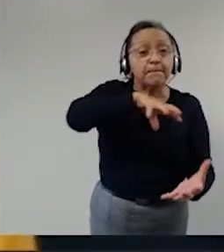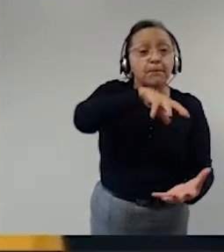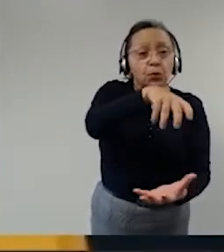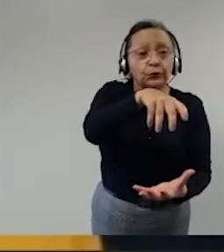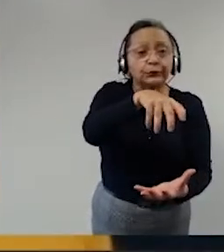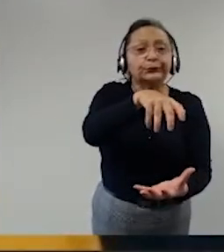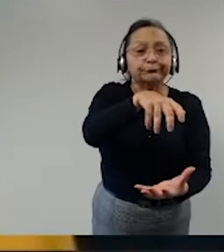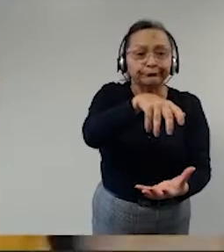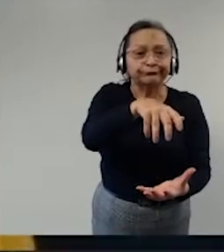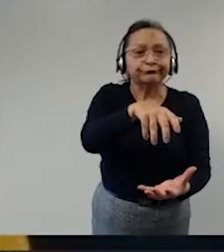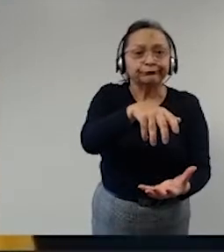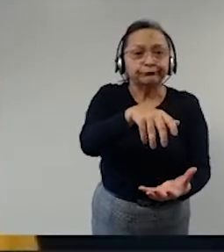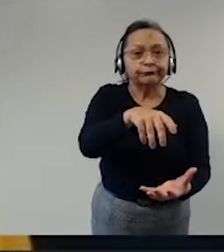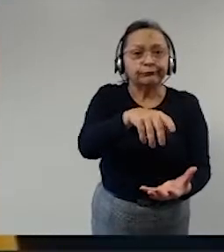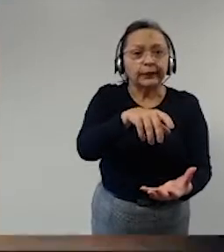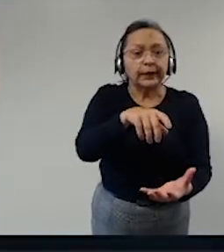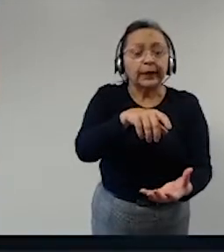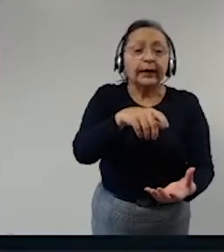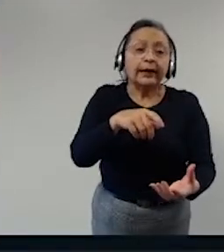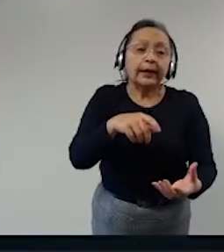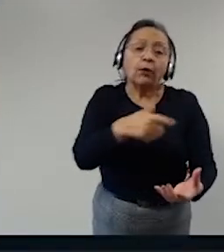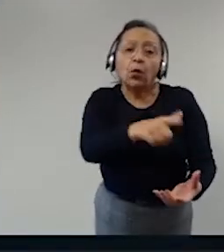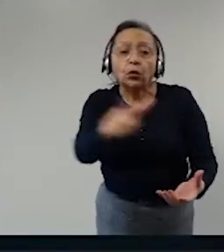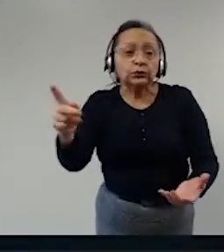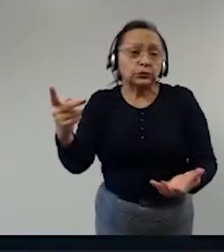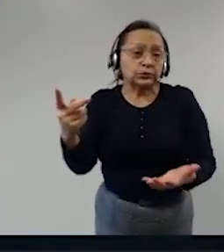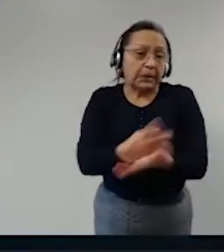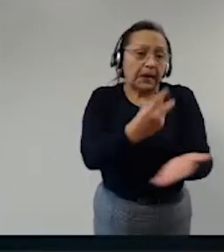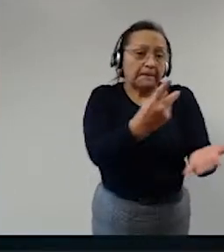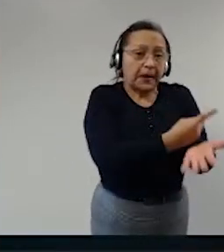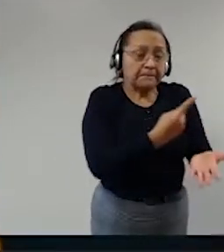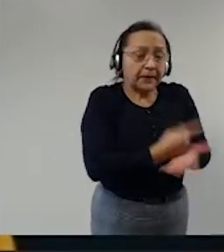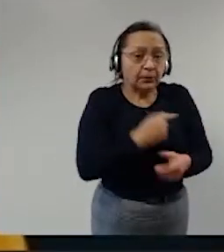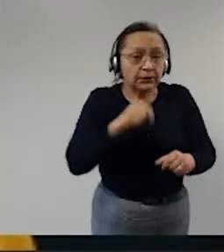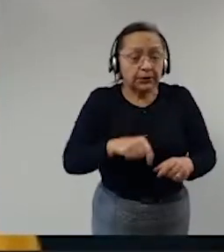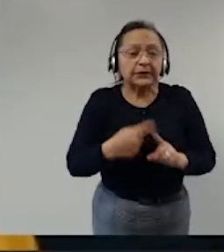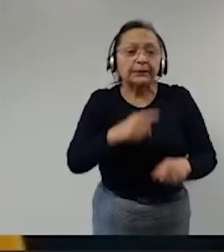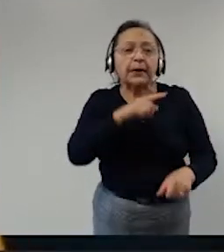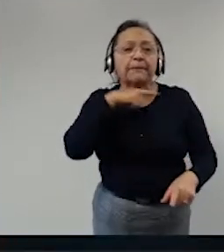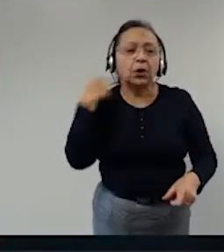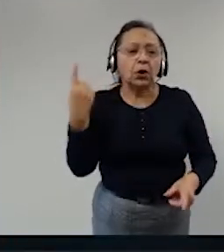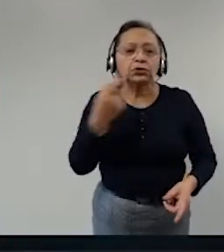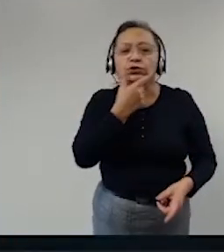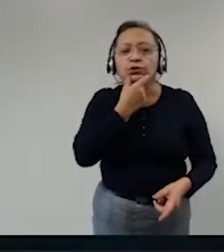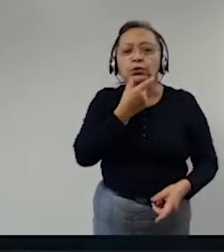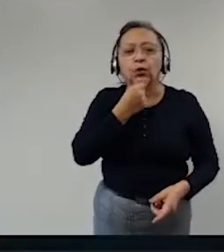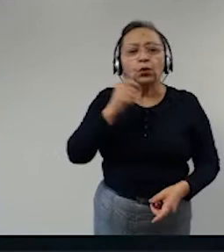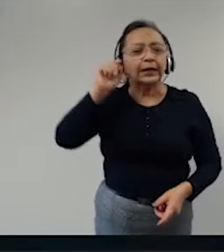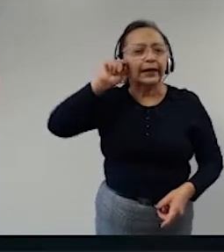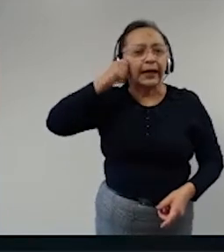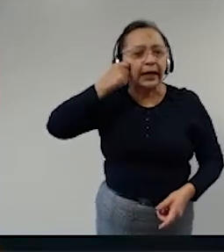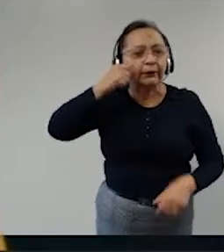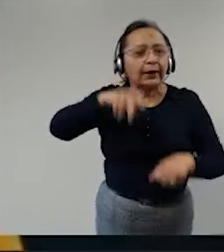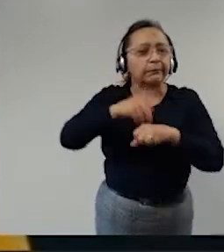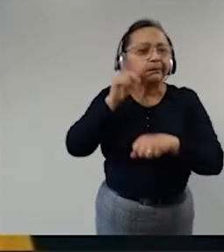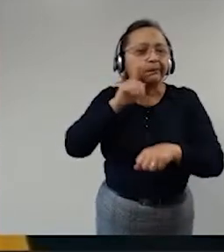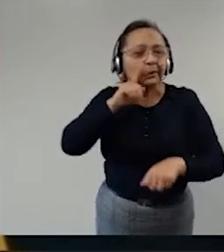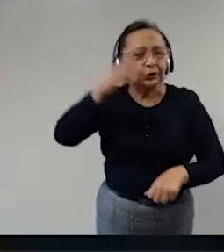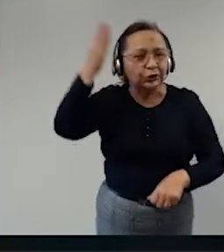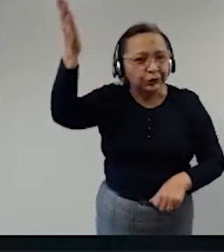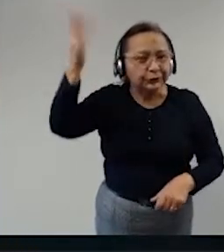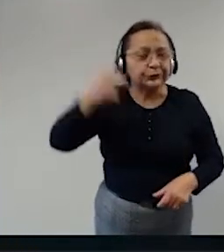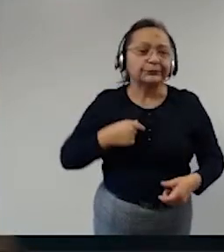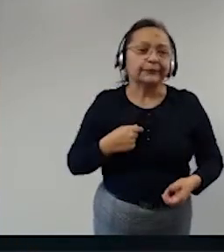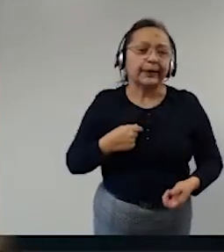que aconteceram e que estão acontecendo no Brasil e aconteceram no mundo, como, por exemplo, a morte do George Floyd, as manifestações racistas do